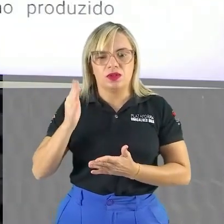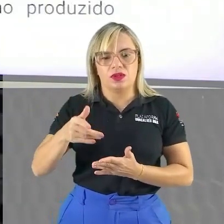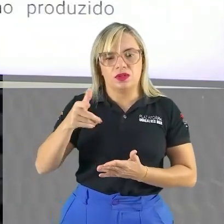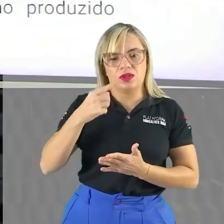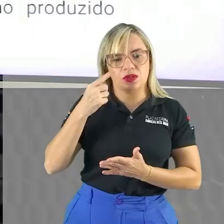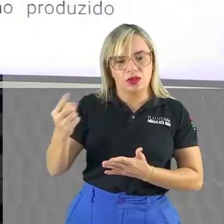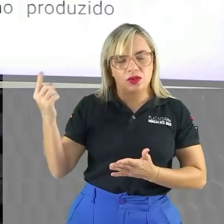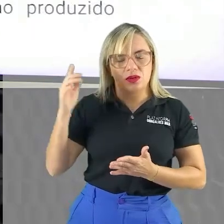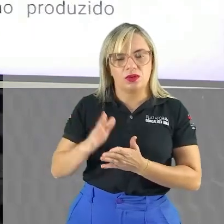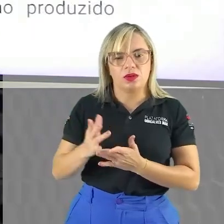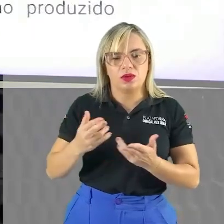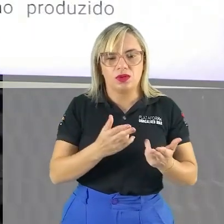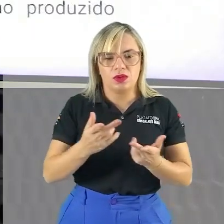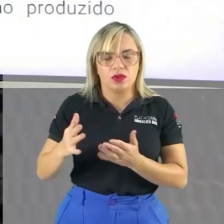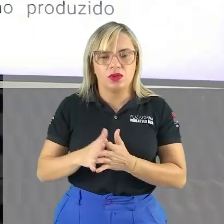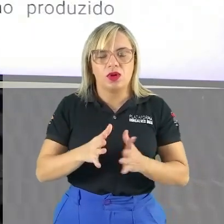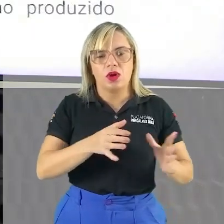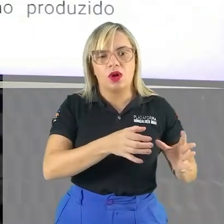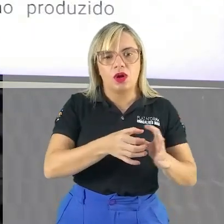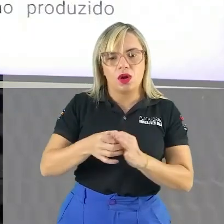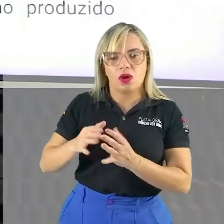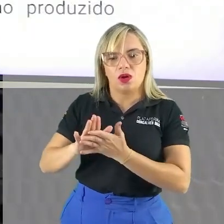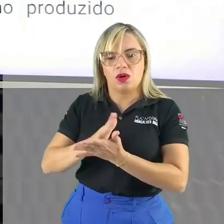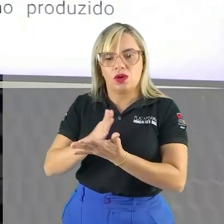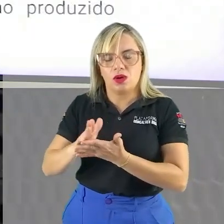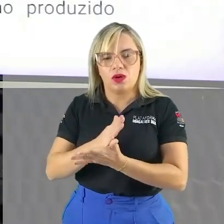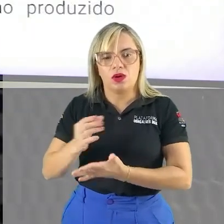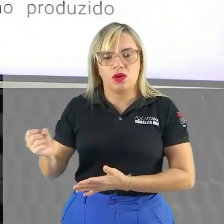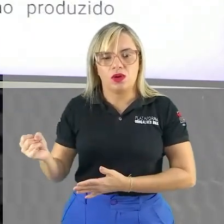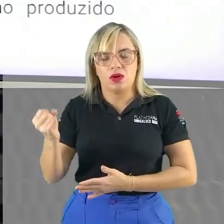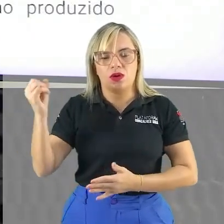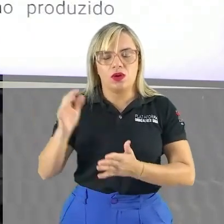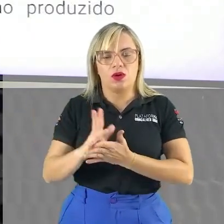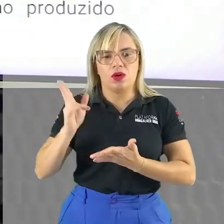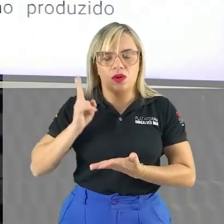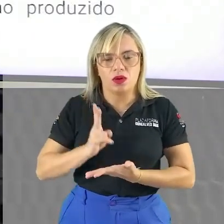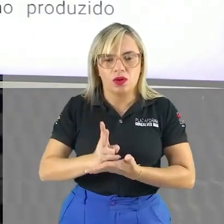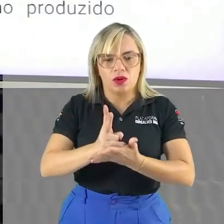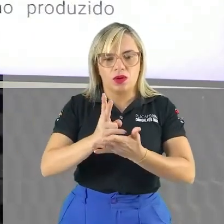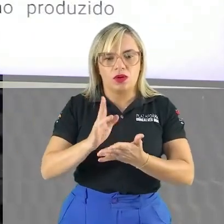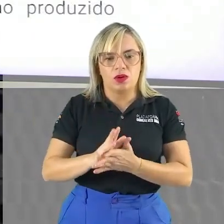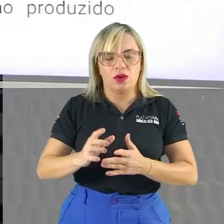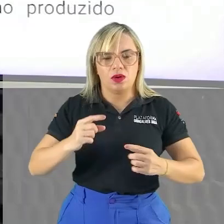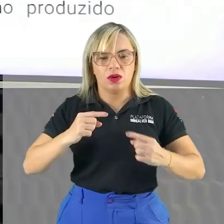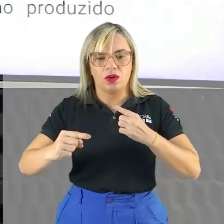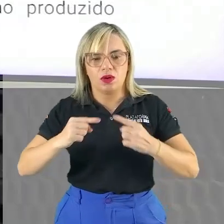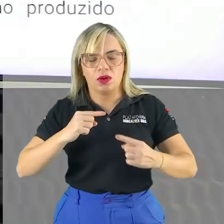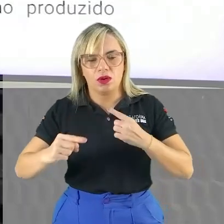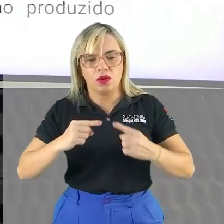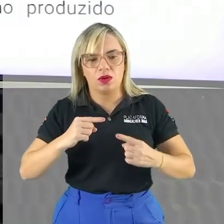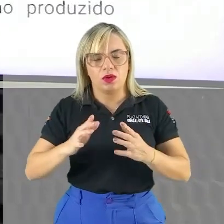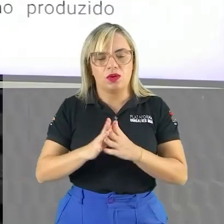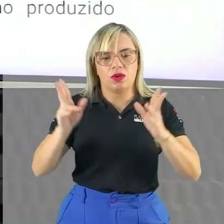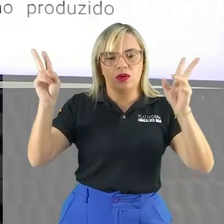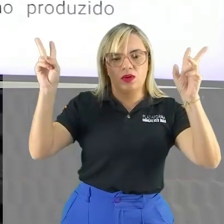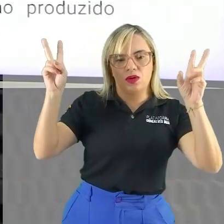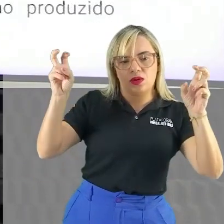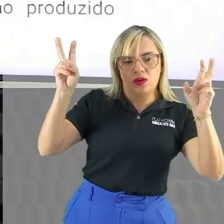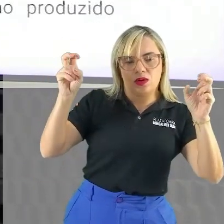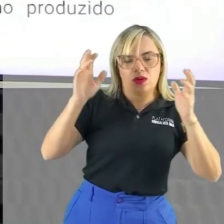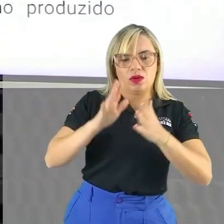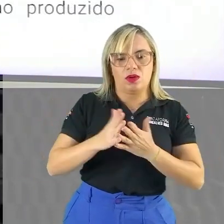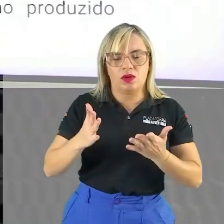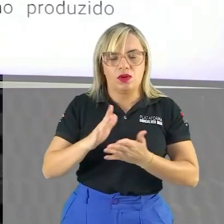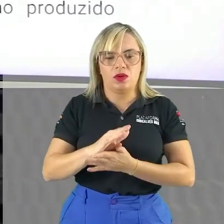mas ela cai dentro de algum contexto. Tá? Mas é importante isso porque sempre há uma discussão sobre isso. Isso caiu